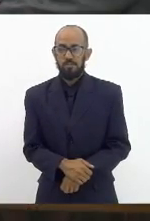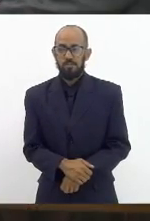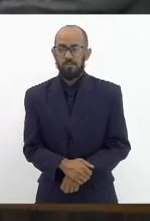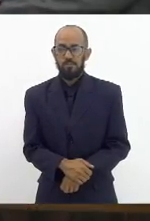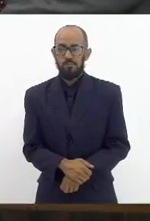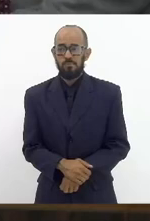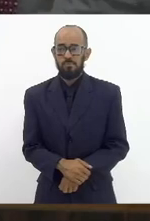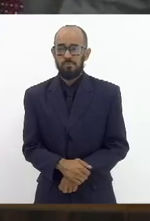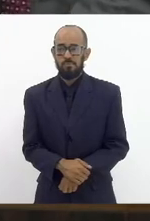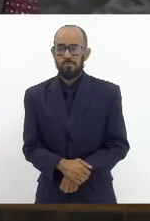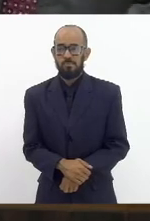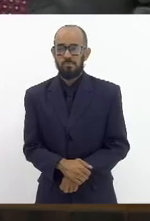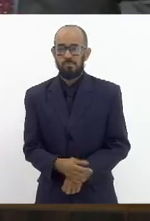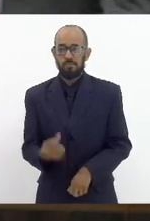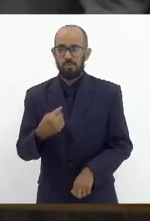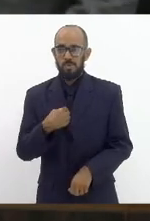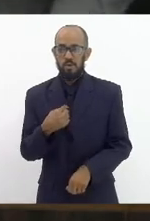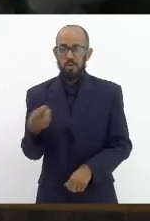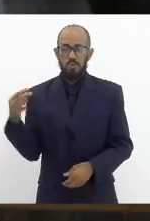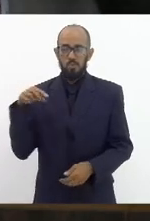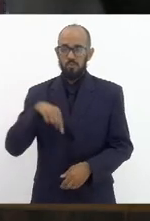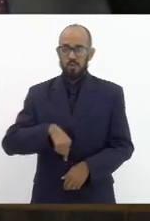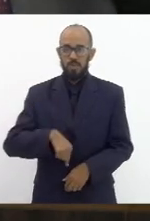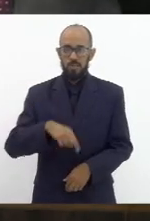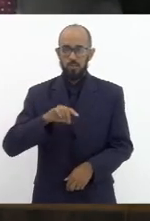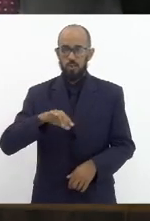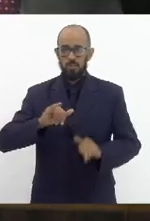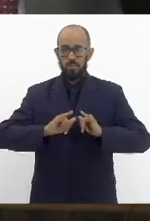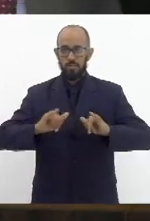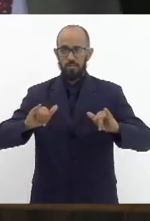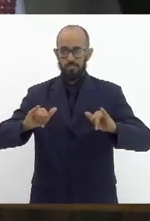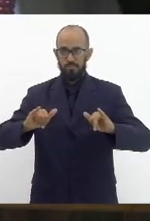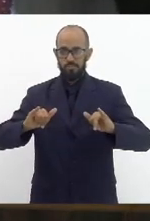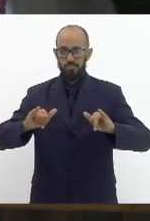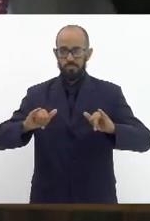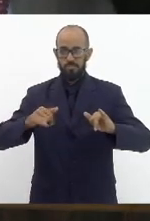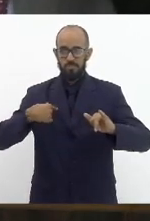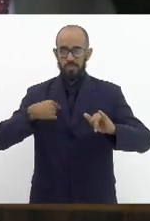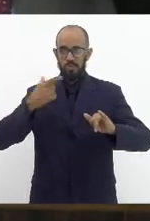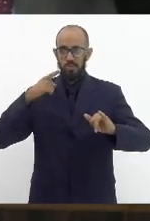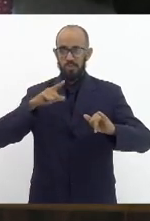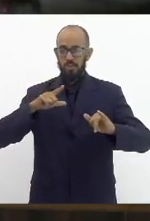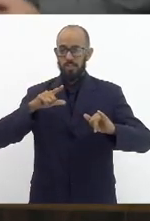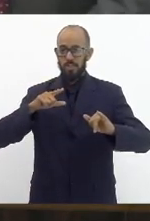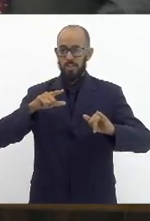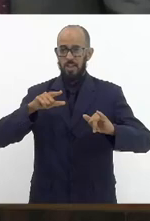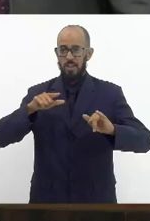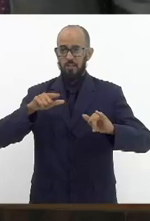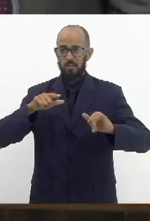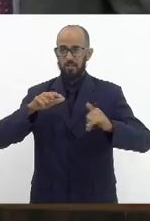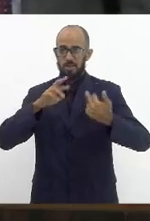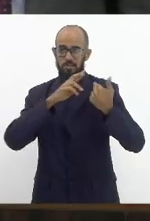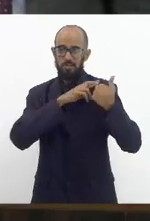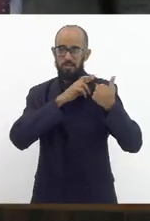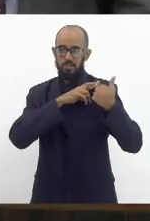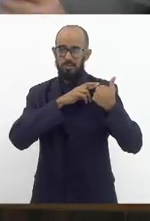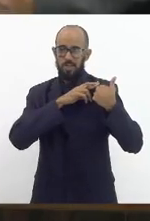Eu vim aqui só para fazer um anúncio, que eu ganhei uma... Recebi uma tarefa, deputada Marta,